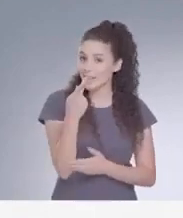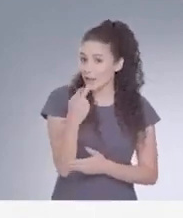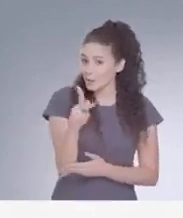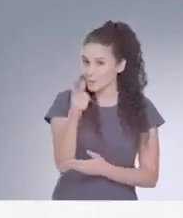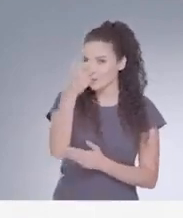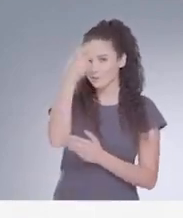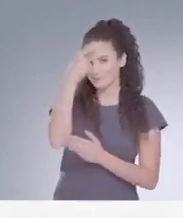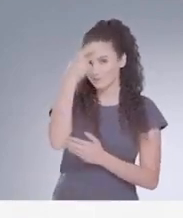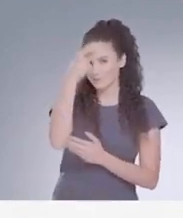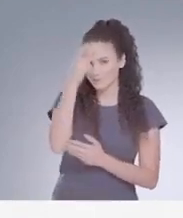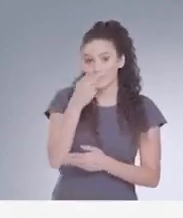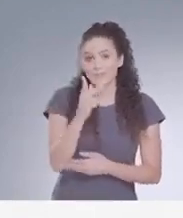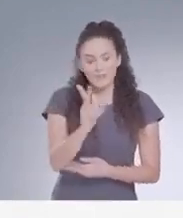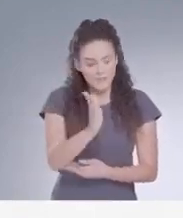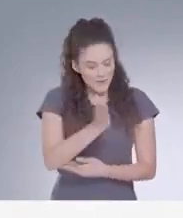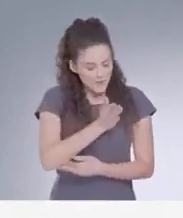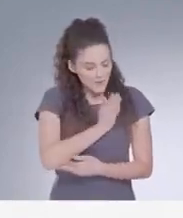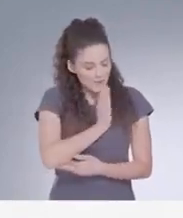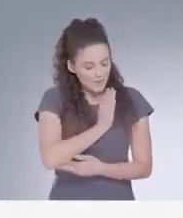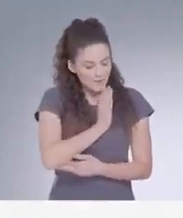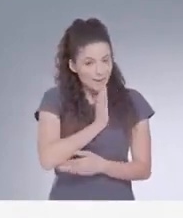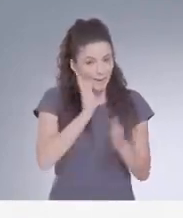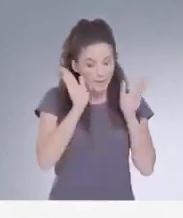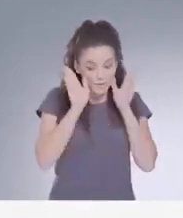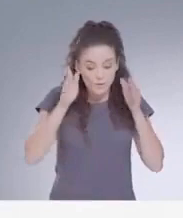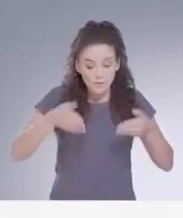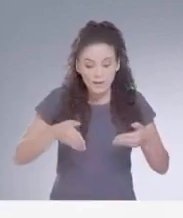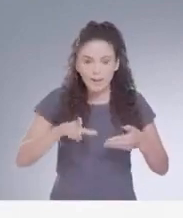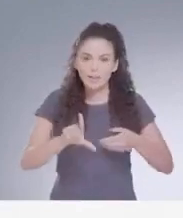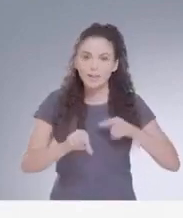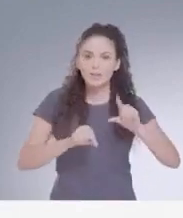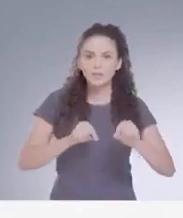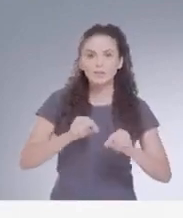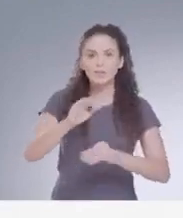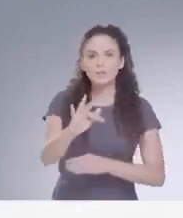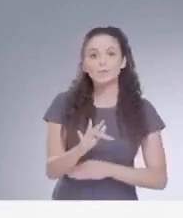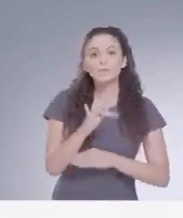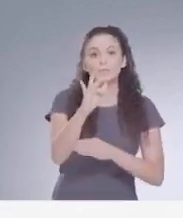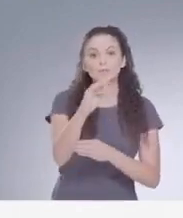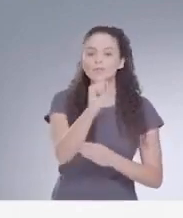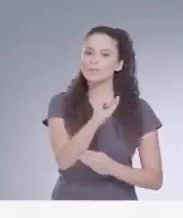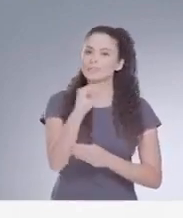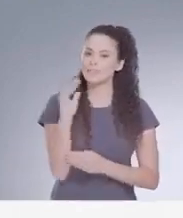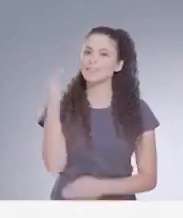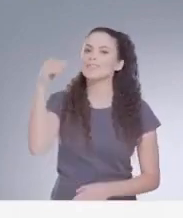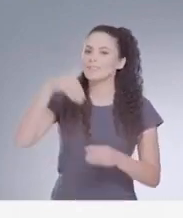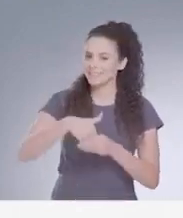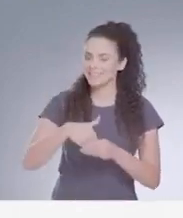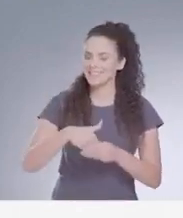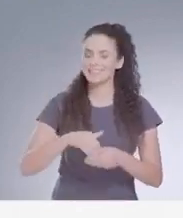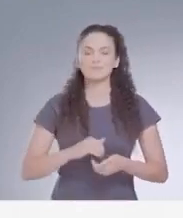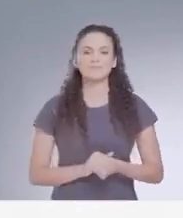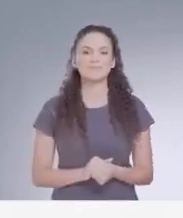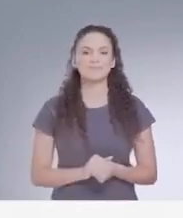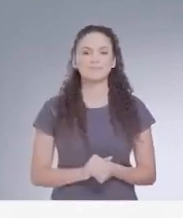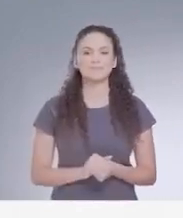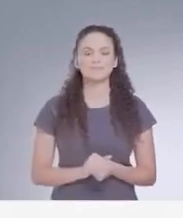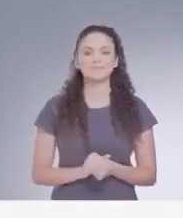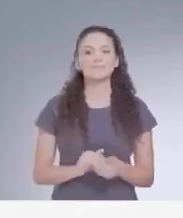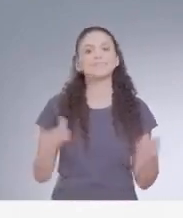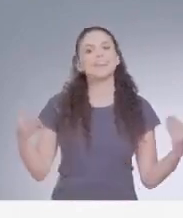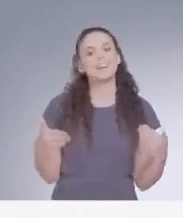você, a sua consciência e o seu coração que decidem qual é a Santa Catarina que você